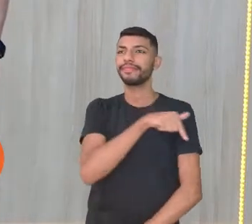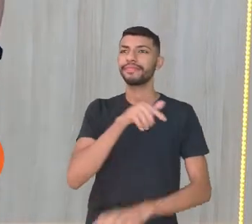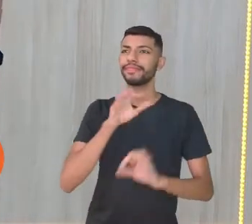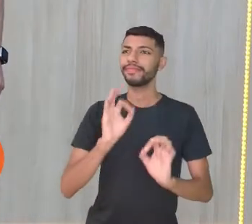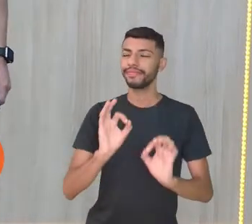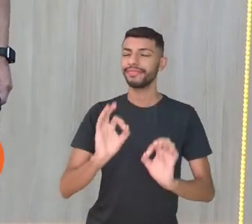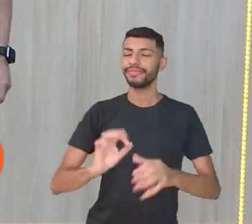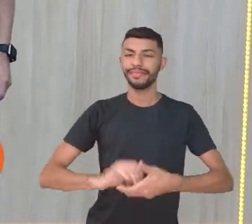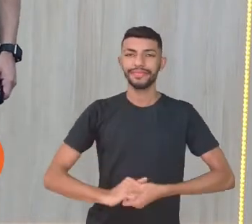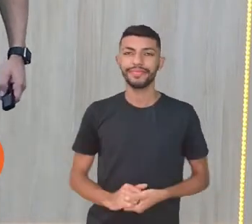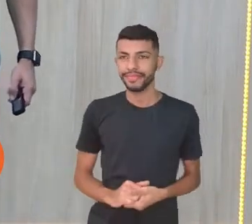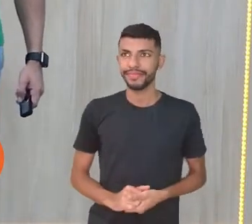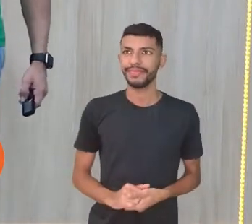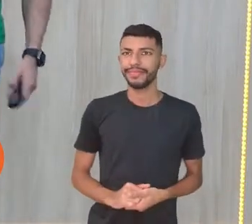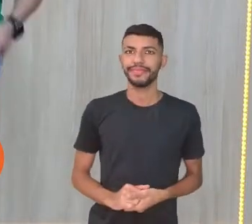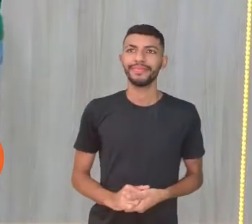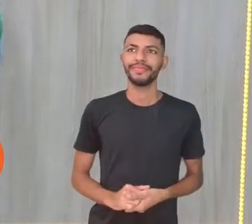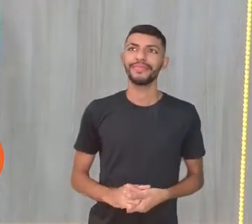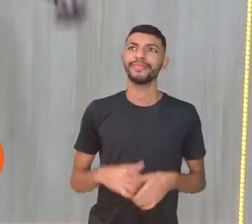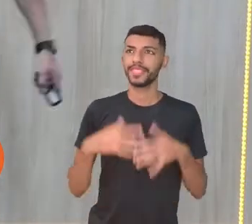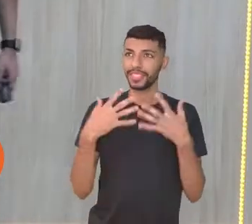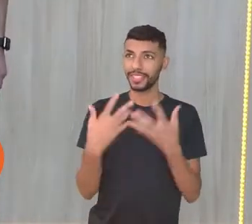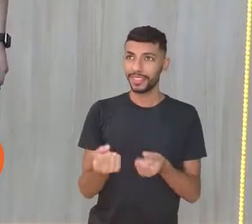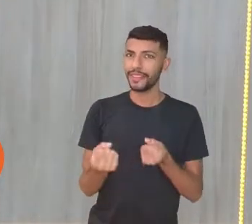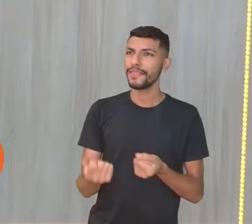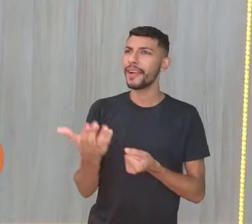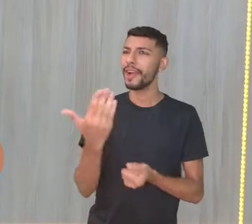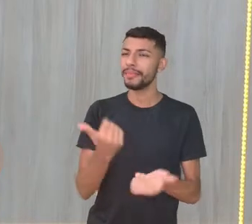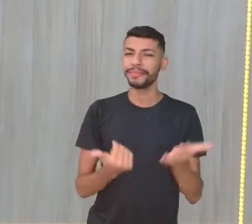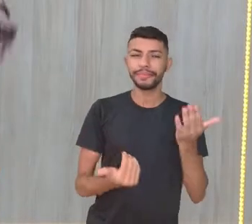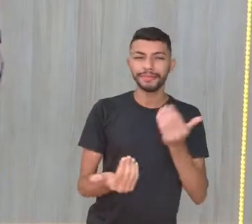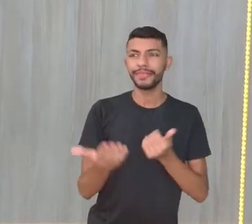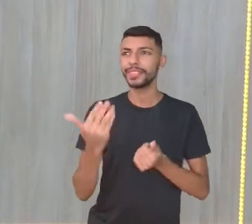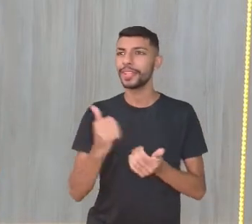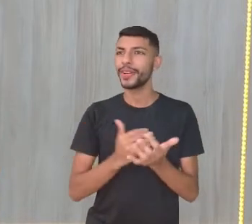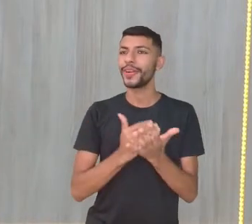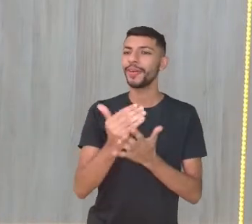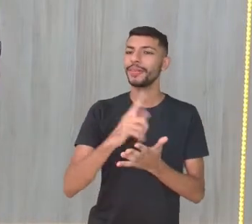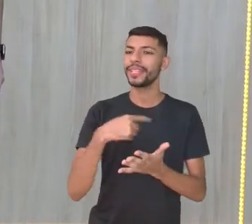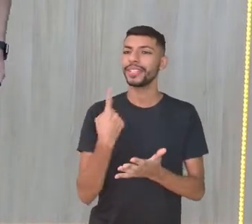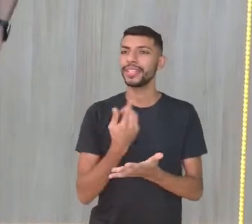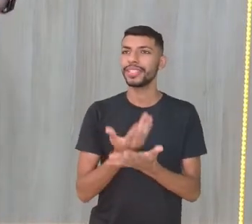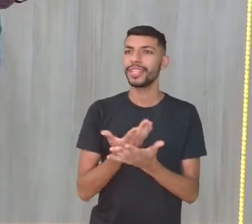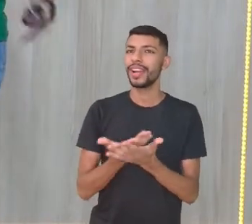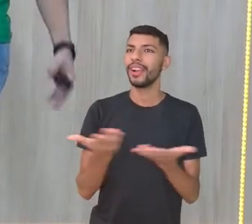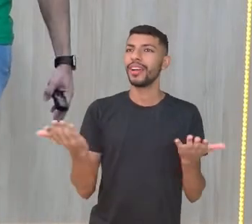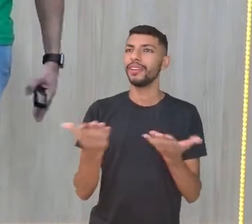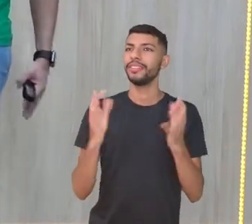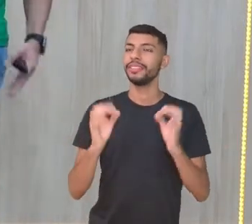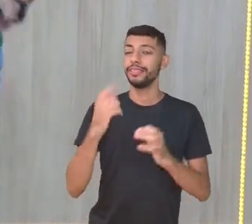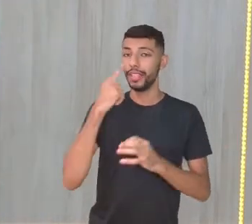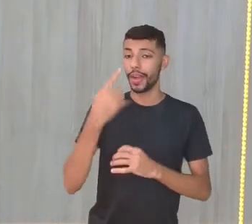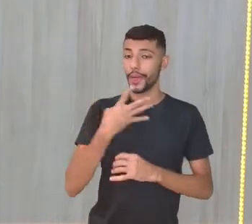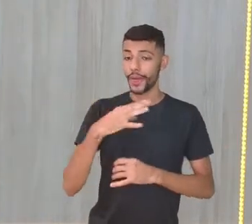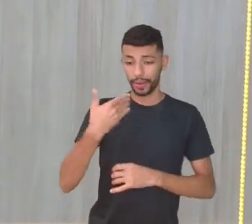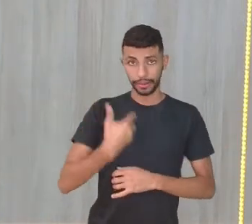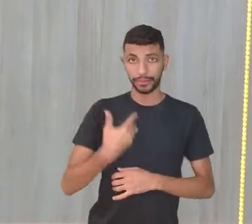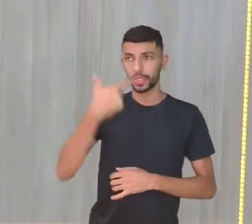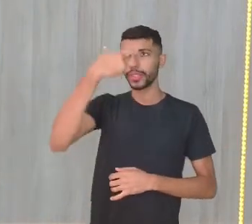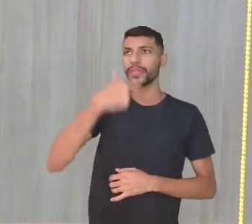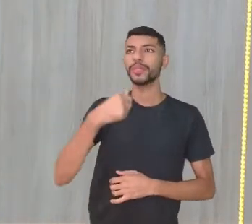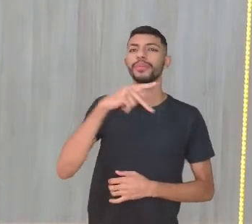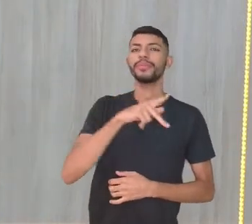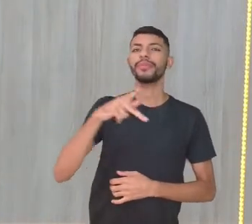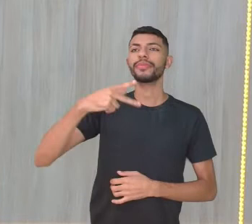do 7º ano. Então, vamos chegando, vamos começando a nossa aula de hoje. Para quem não me conhece, eu me chamo Pedro